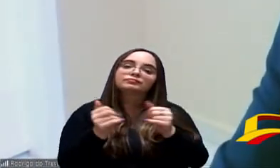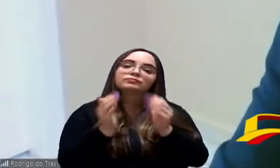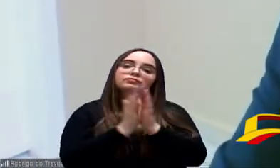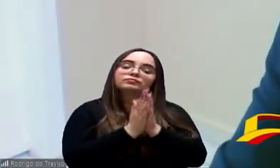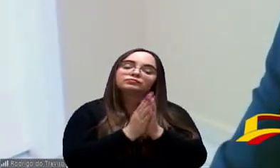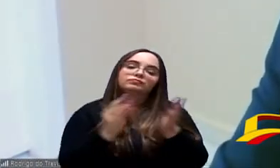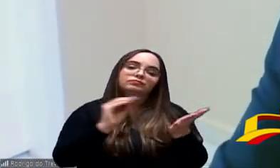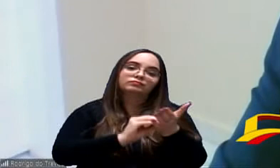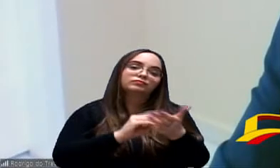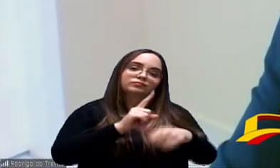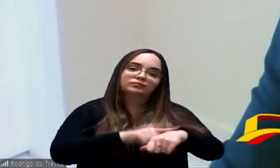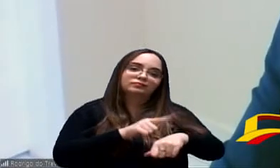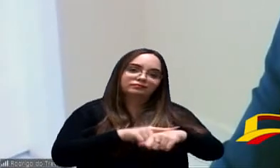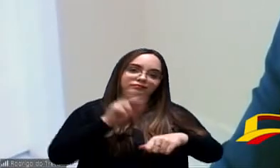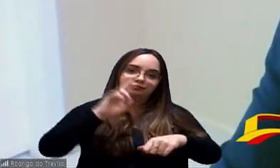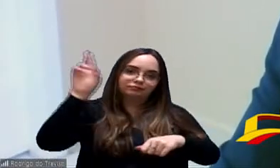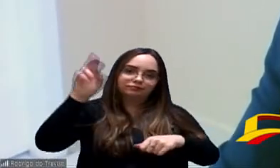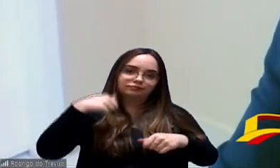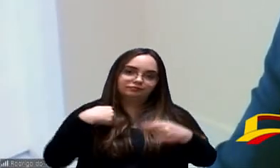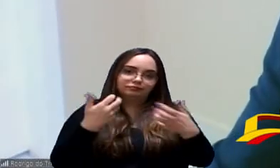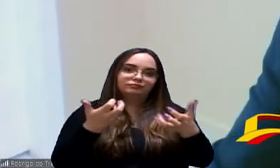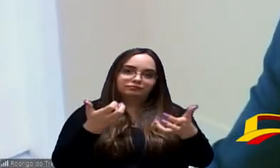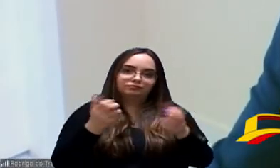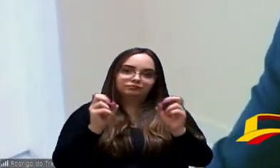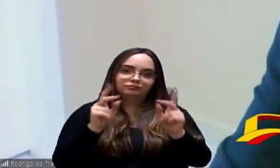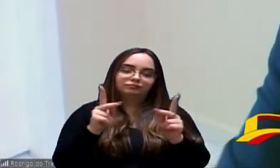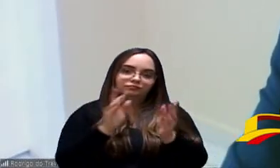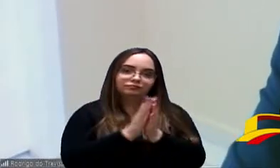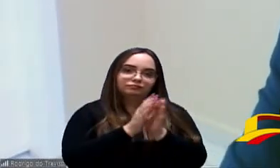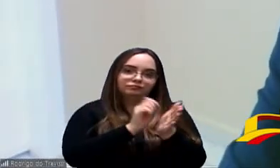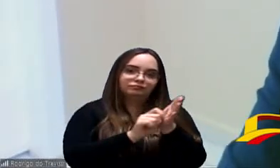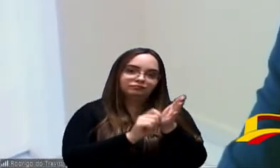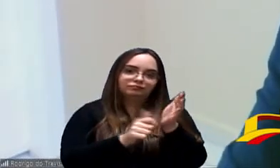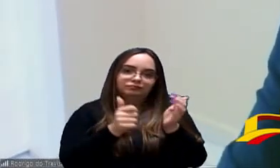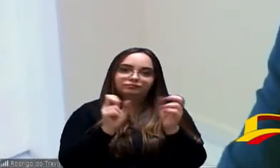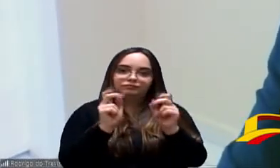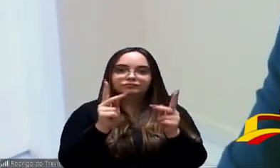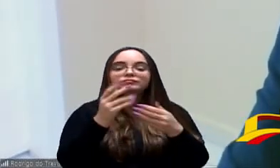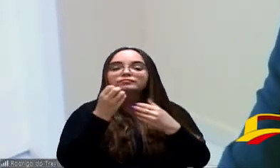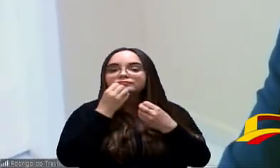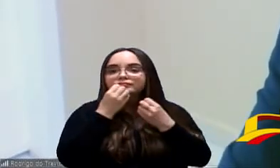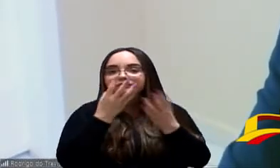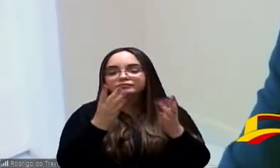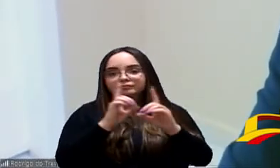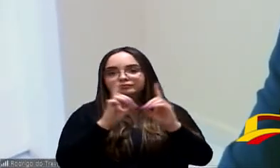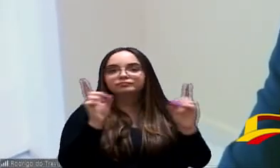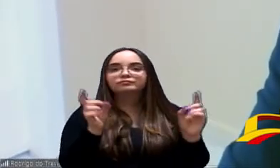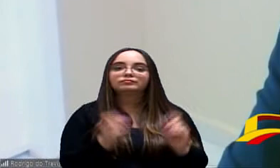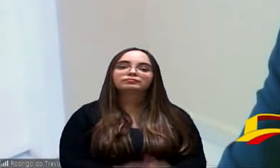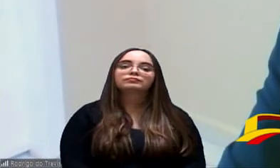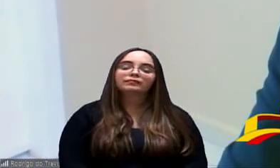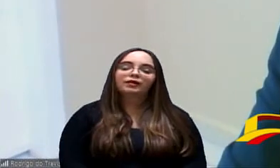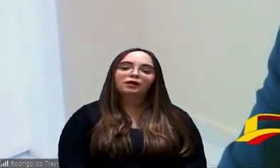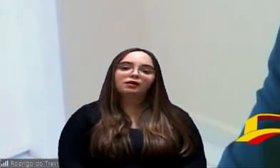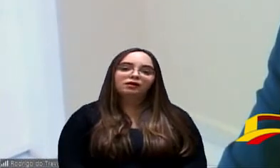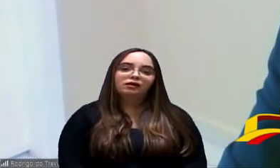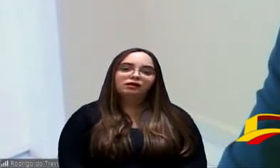de líder, para já deixar anotado aí. Obrigado, viu? Um bom dia.